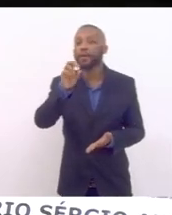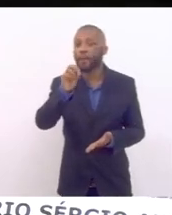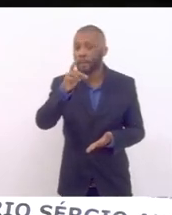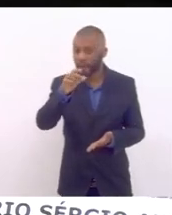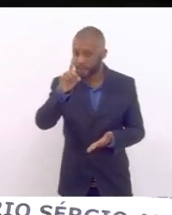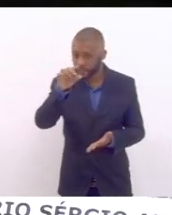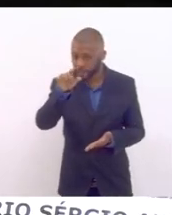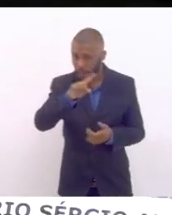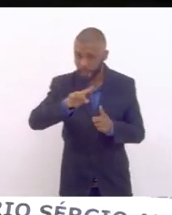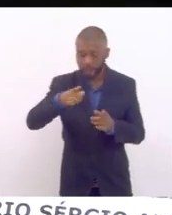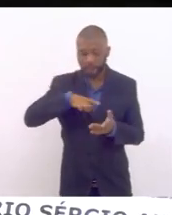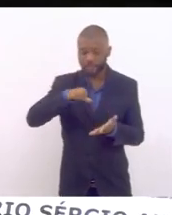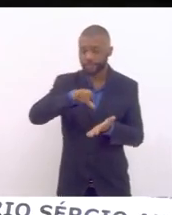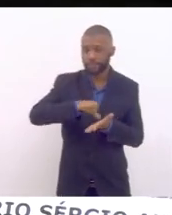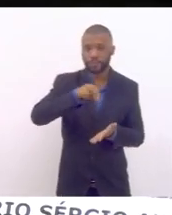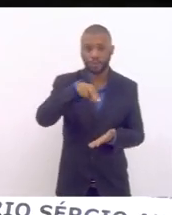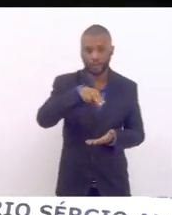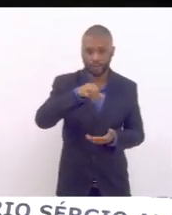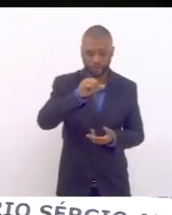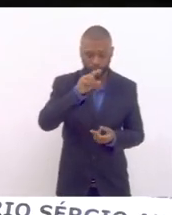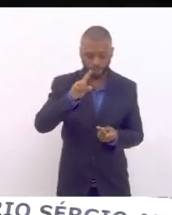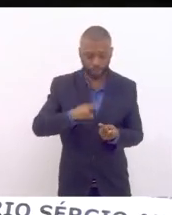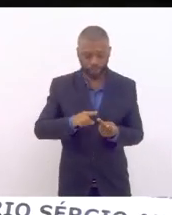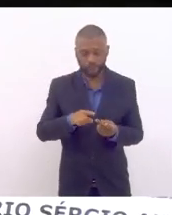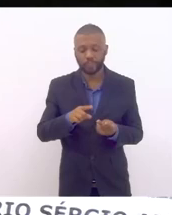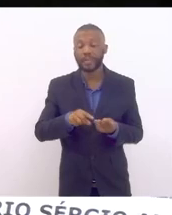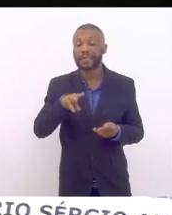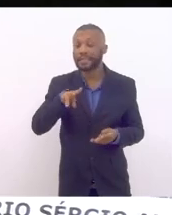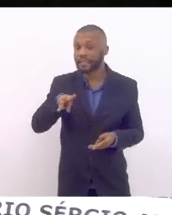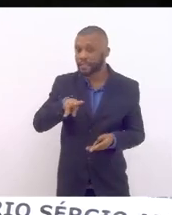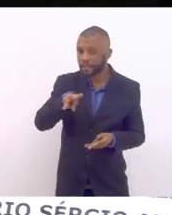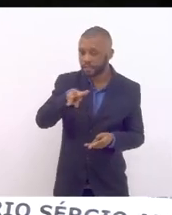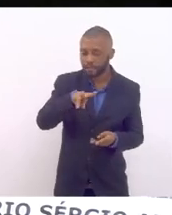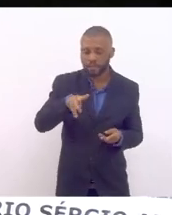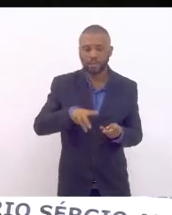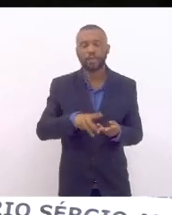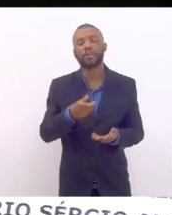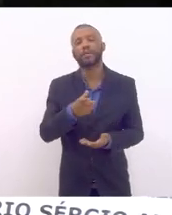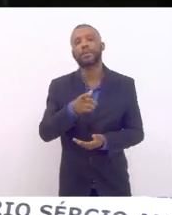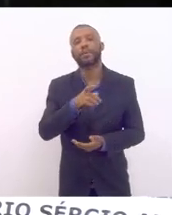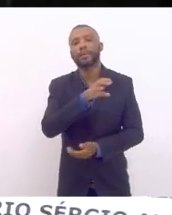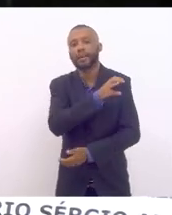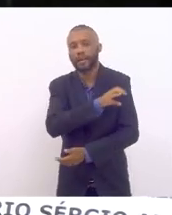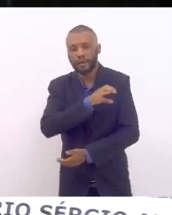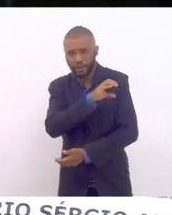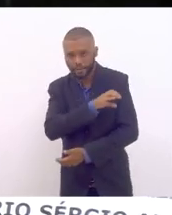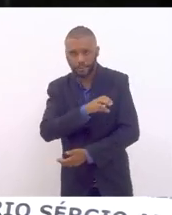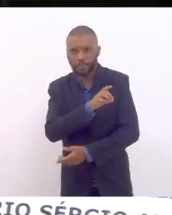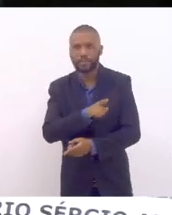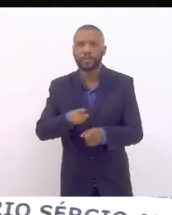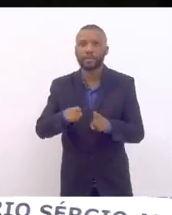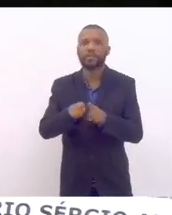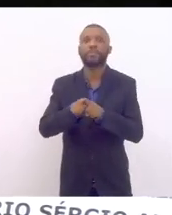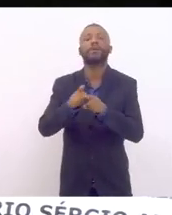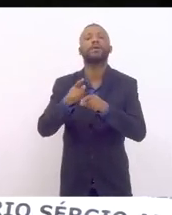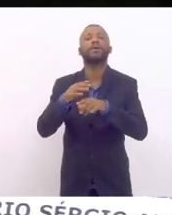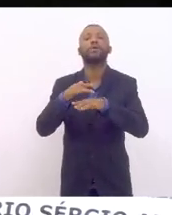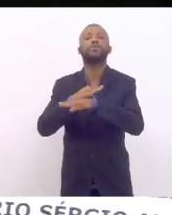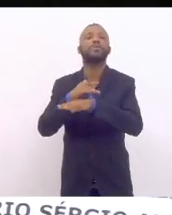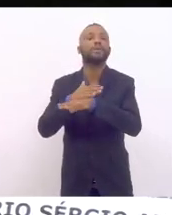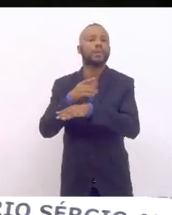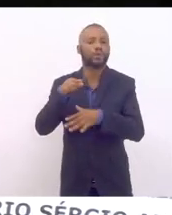presentes em Nova Iguaçu Estamos presente também em Três Rios em Campos dos Goytacazes e aqui no centro do Rio